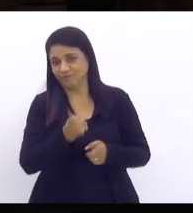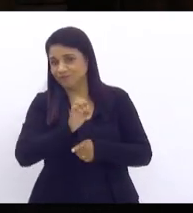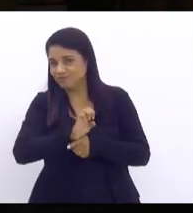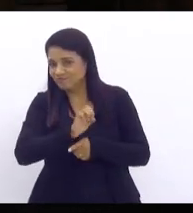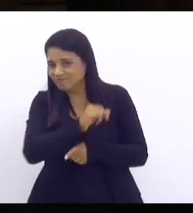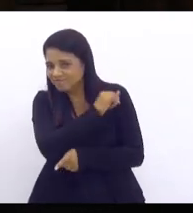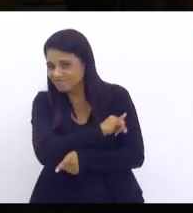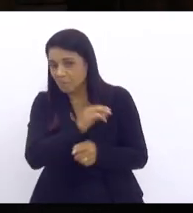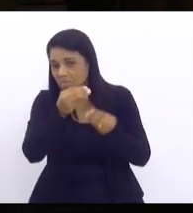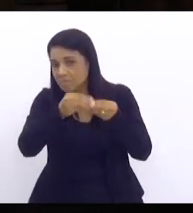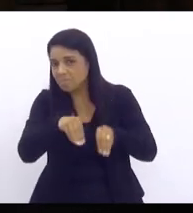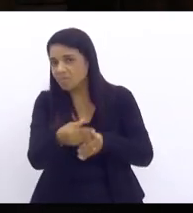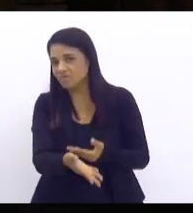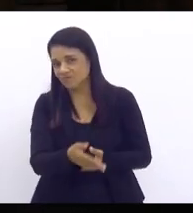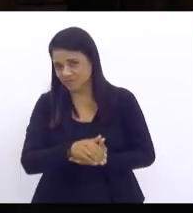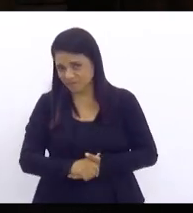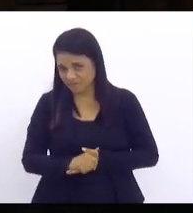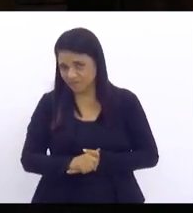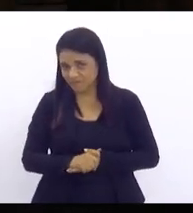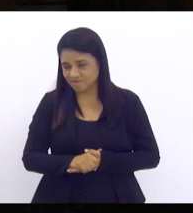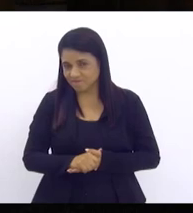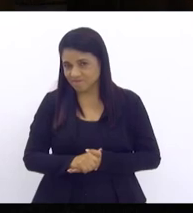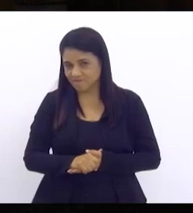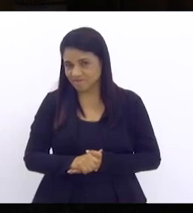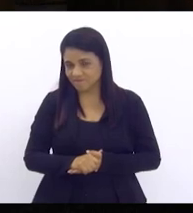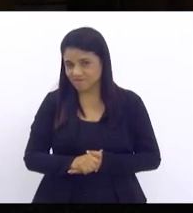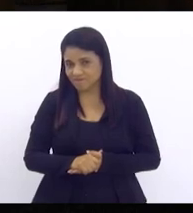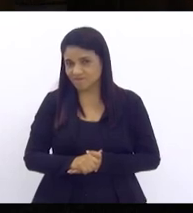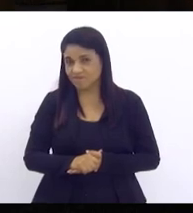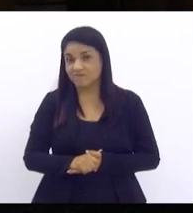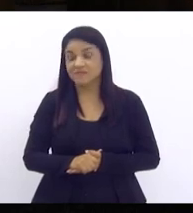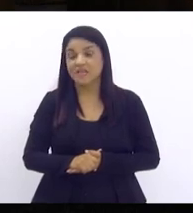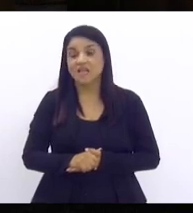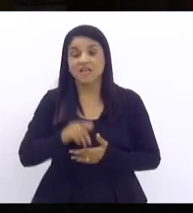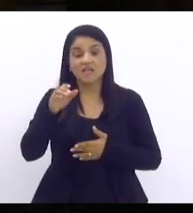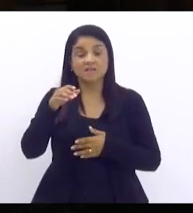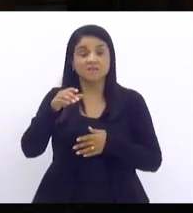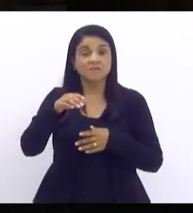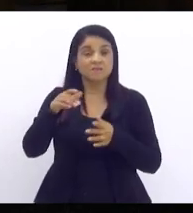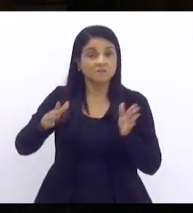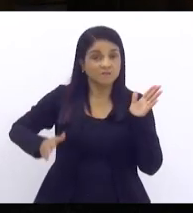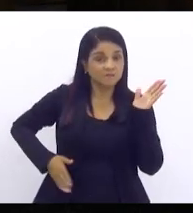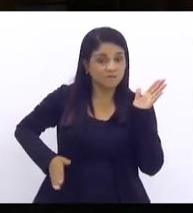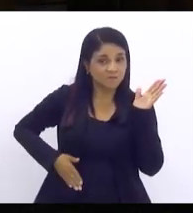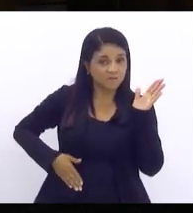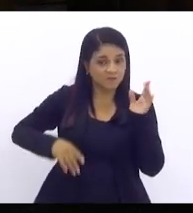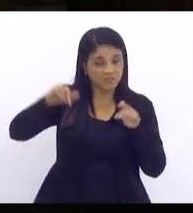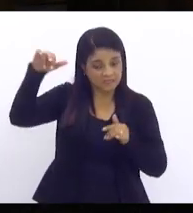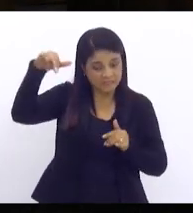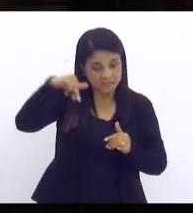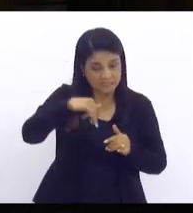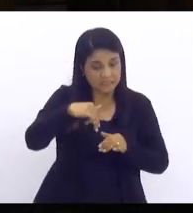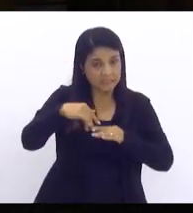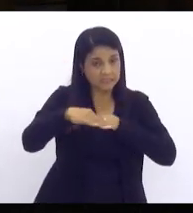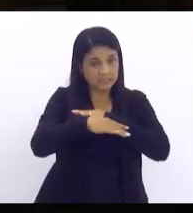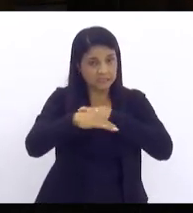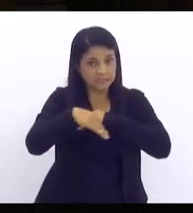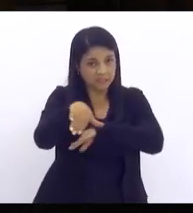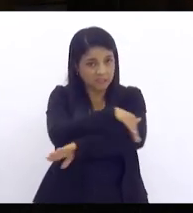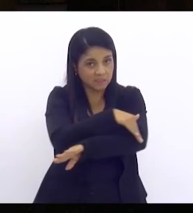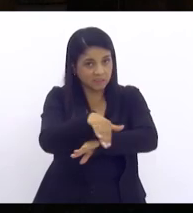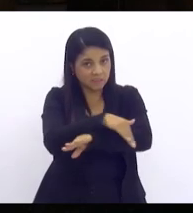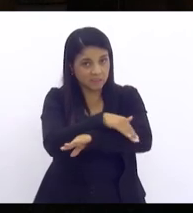enfrentando. E não somente isso. E aí eles começam a descer, pois eles estão desenfreados.